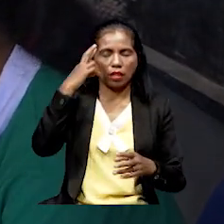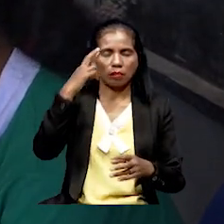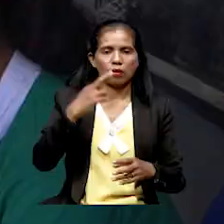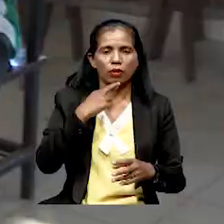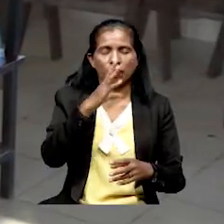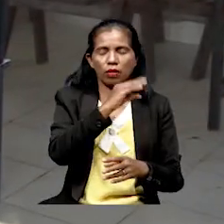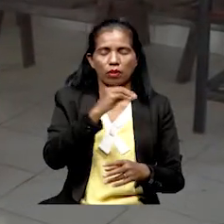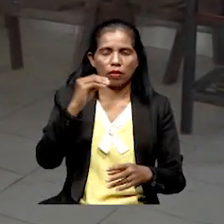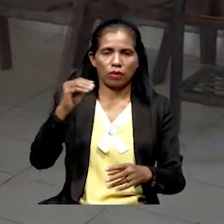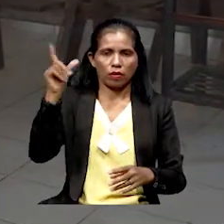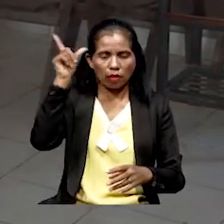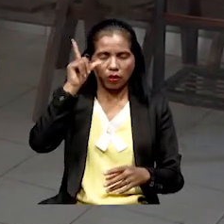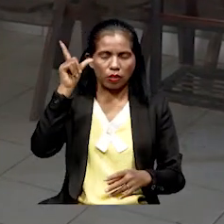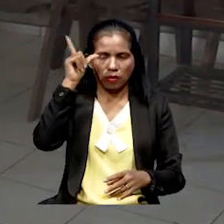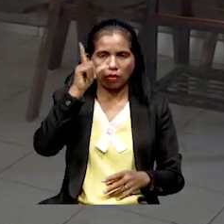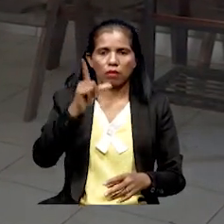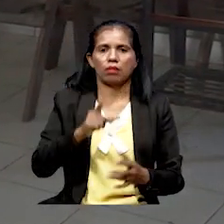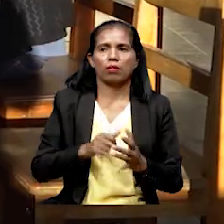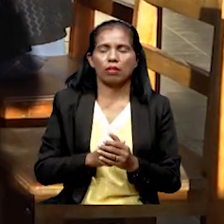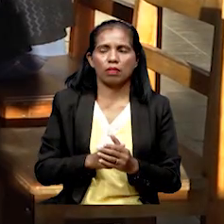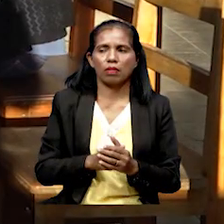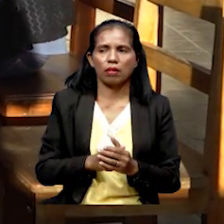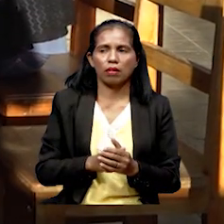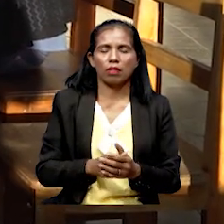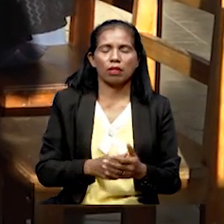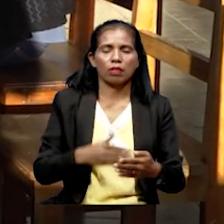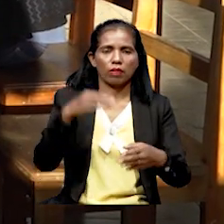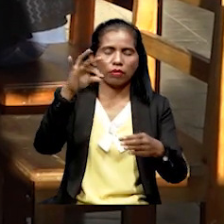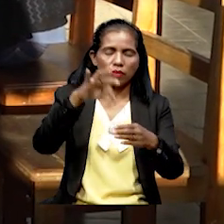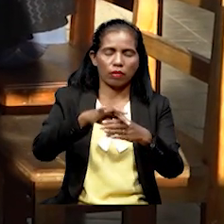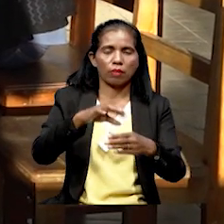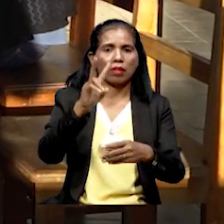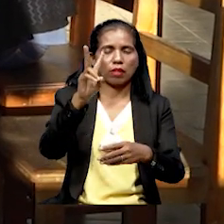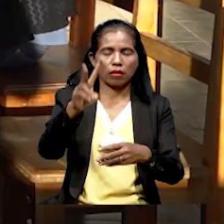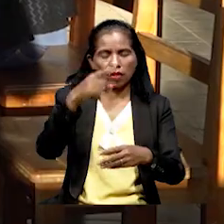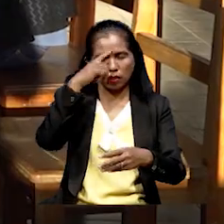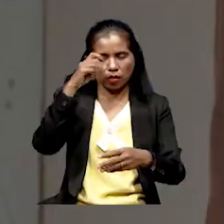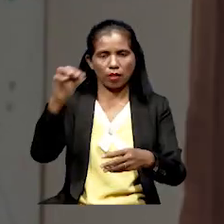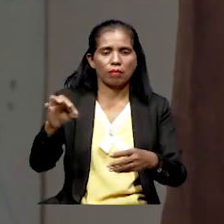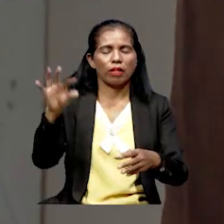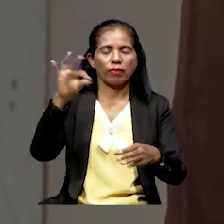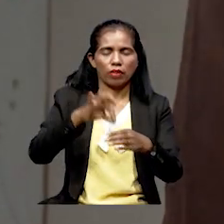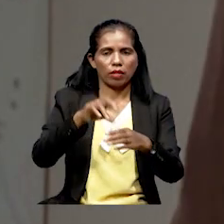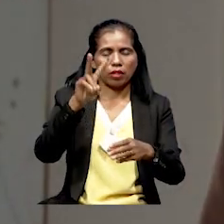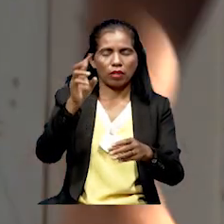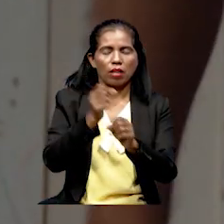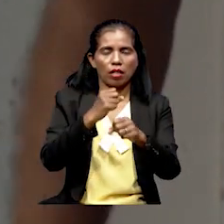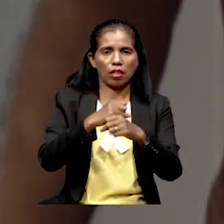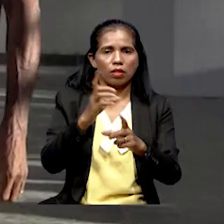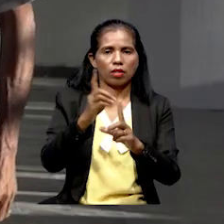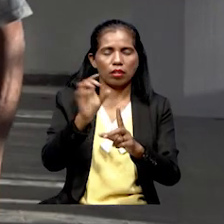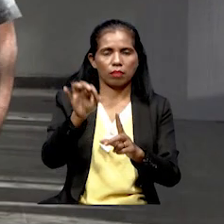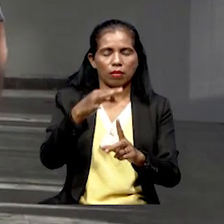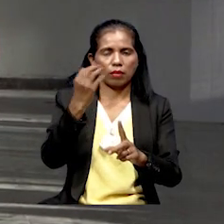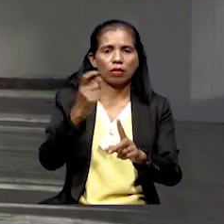candidato presidente da República Francisco Guterres Lolo, hakat ba eleição segunda volta, tamba eleição primeira volta nebe halau e halau transrucensia